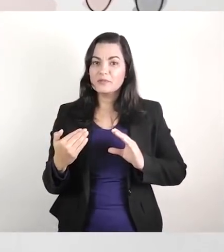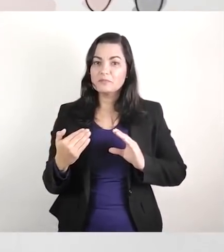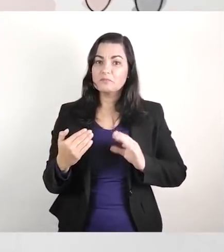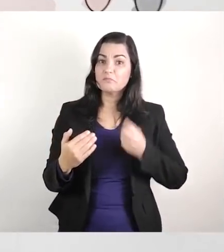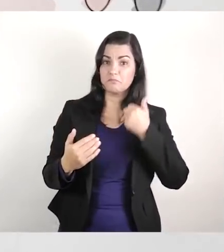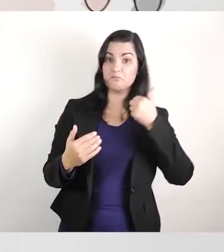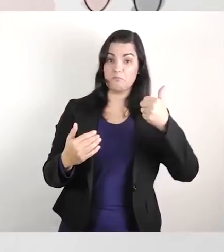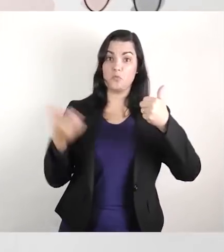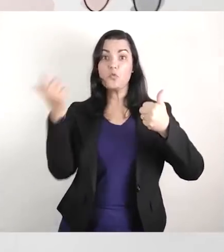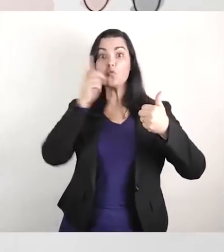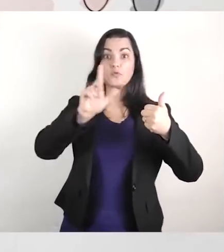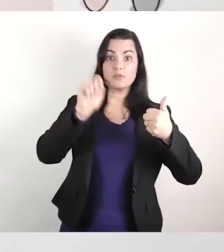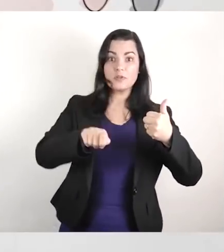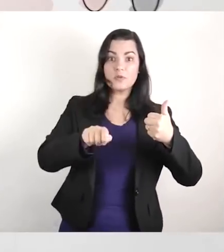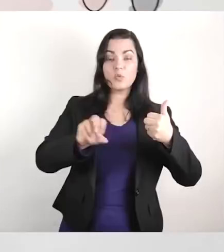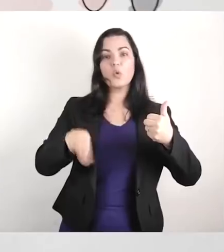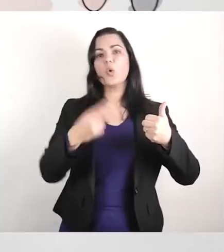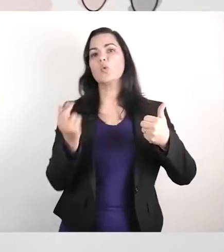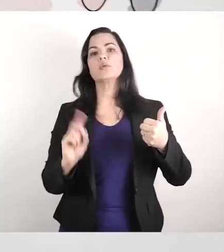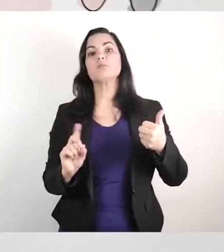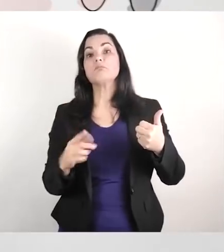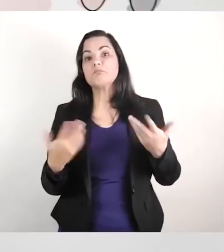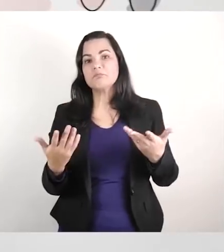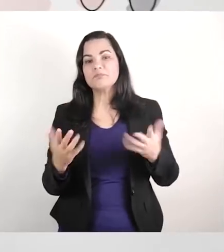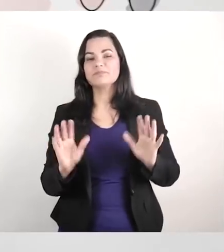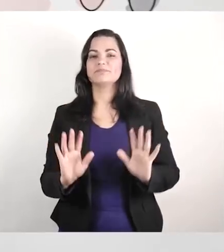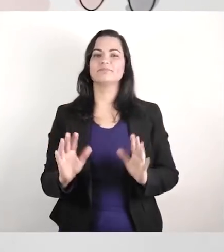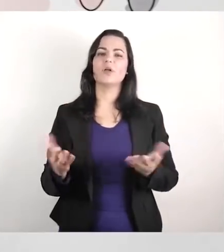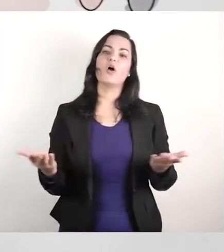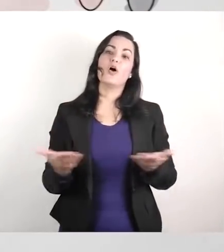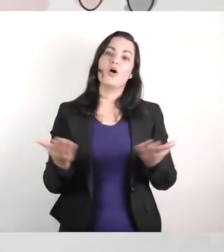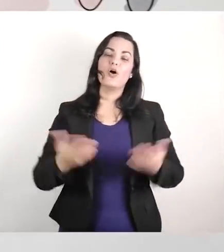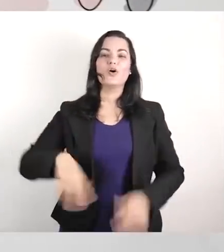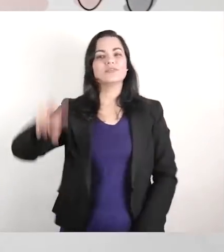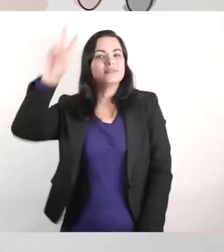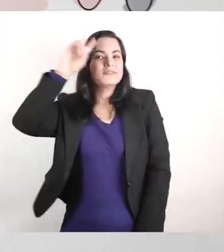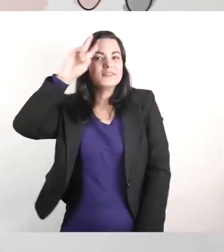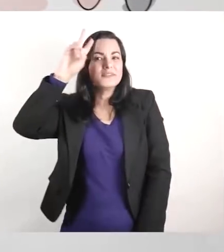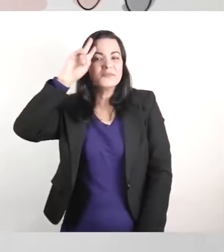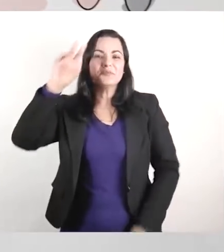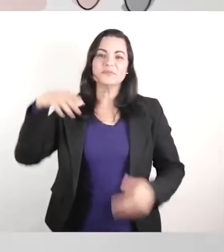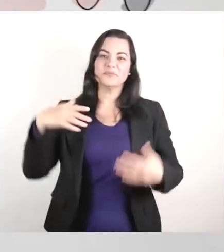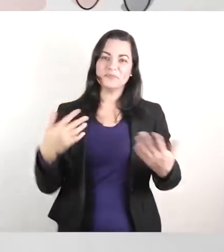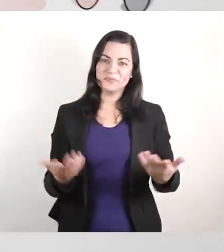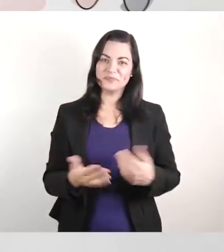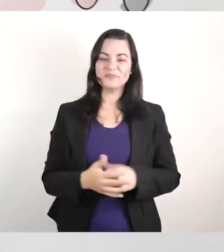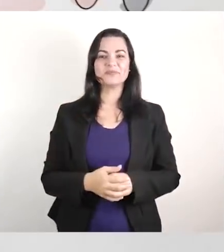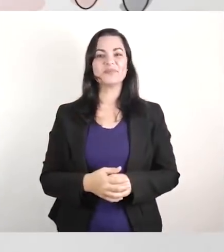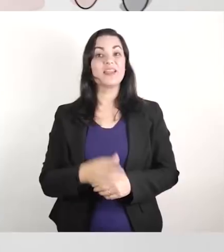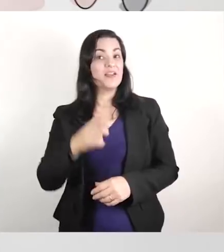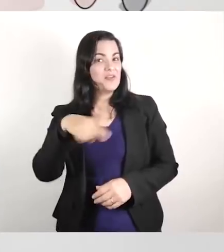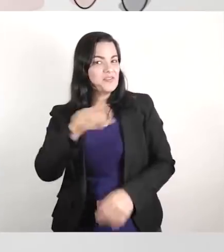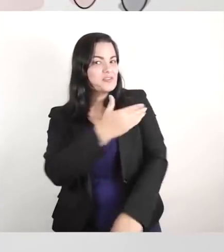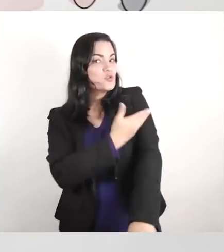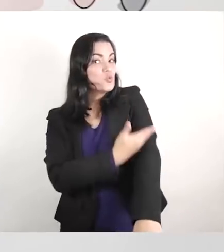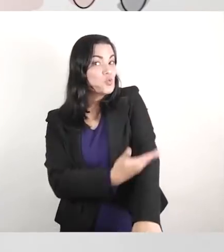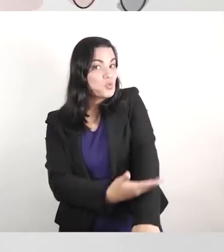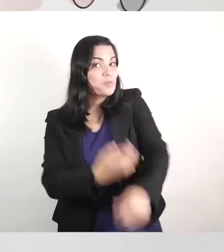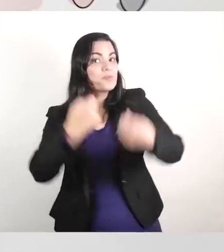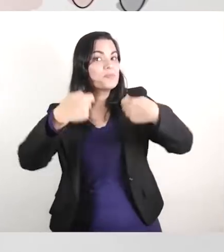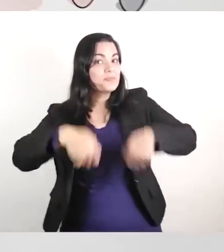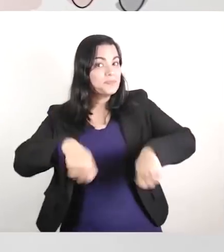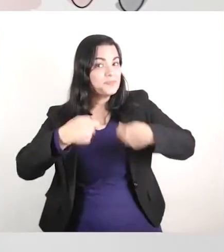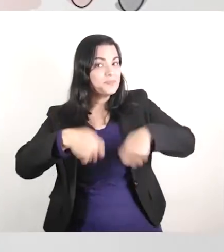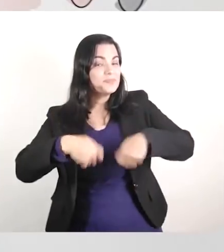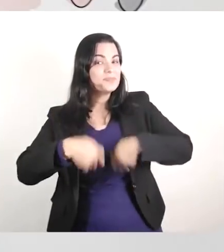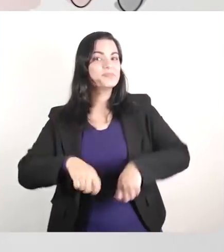não confirmadas. Só que hoje é segunda-feira, né, turma? Então, vocês se acostumem que